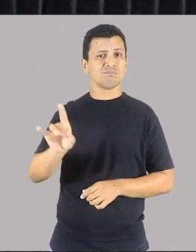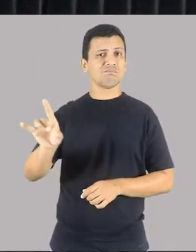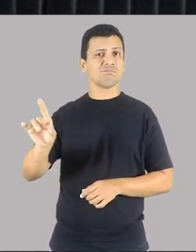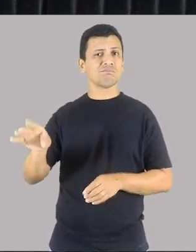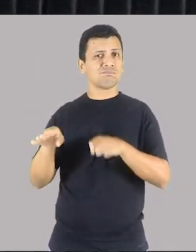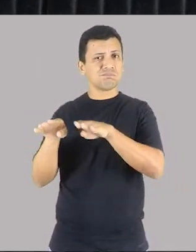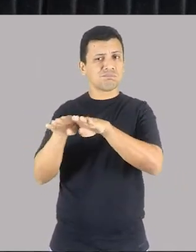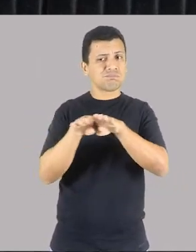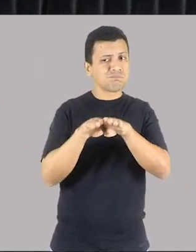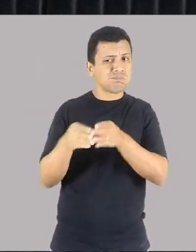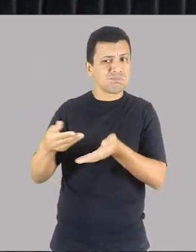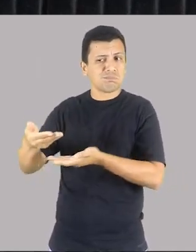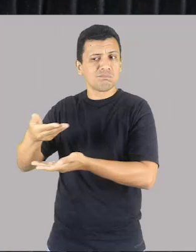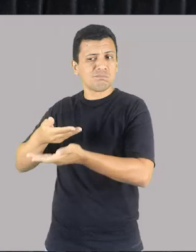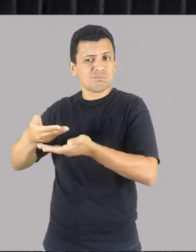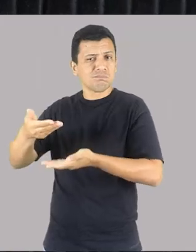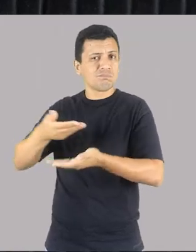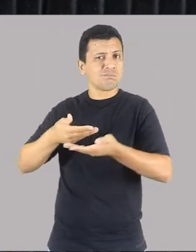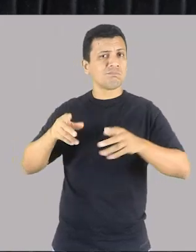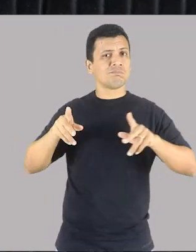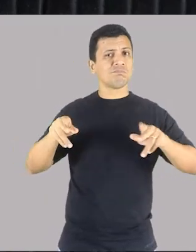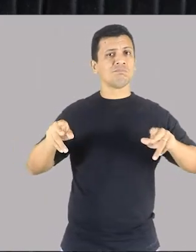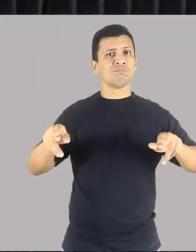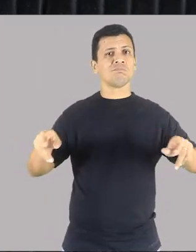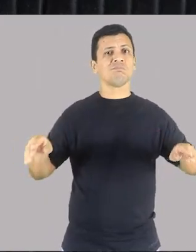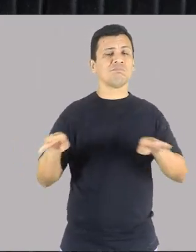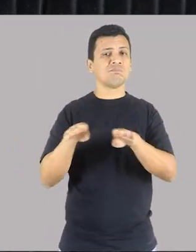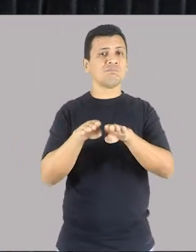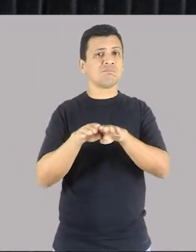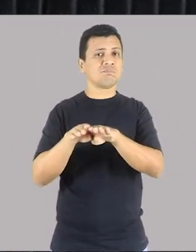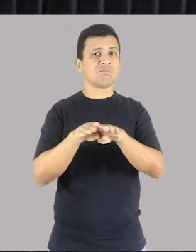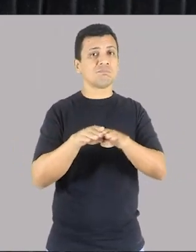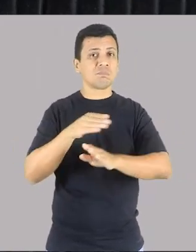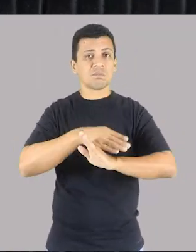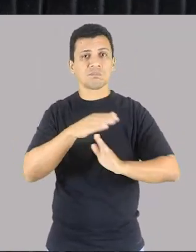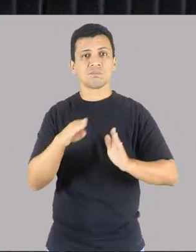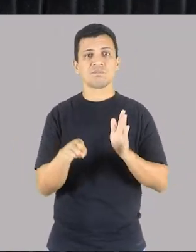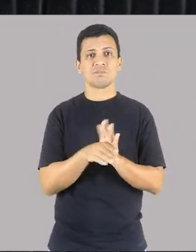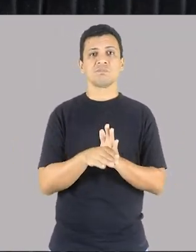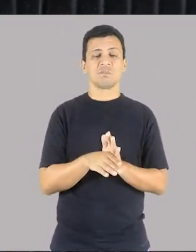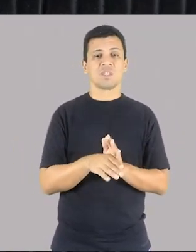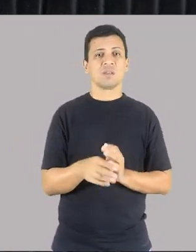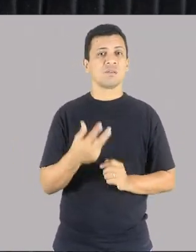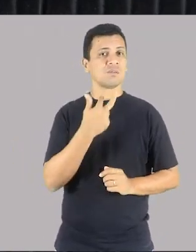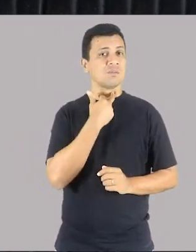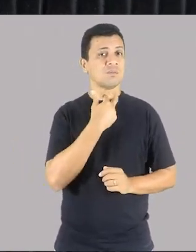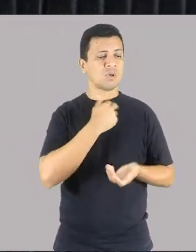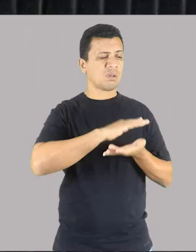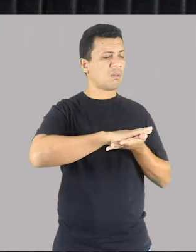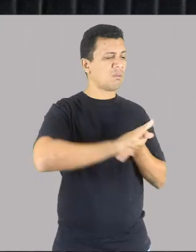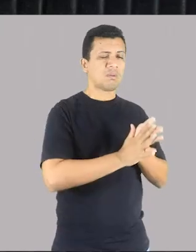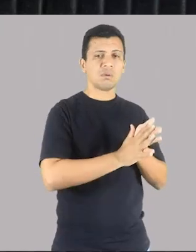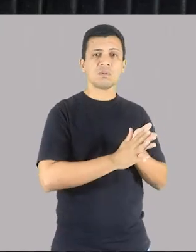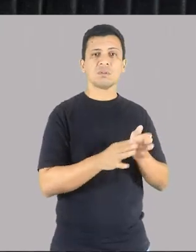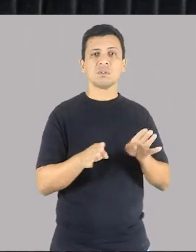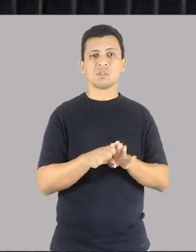Estado não pode nem tratar com discriminações, nem com privilégios particulares, e sim deve agir de maneira o